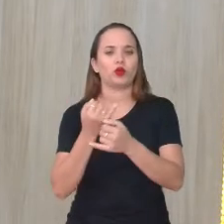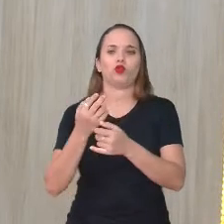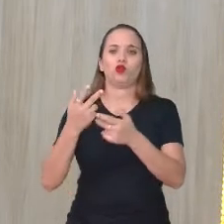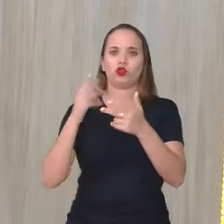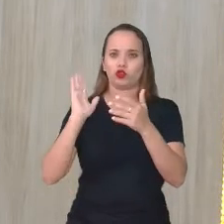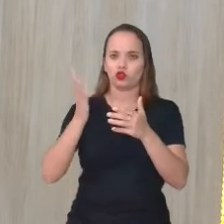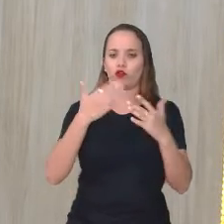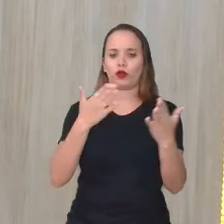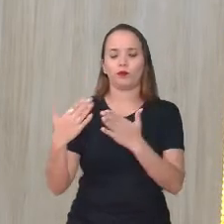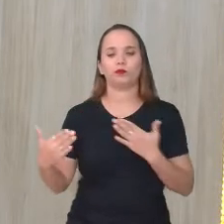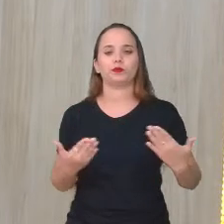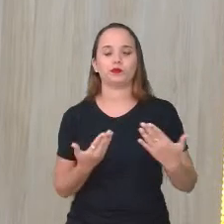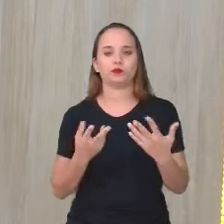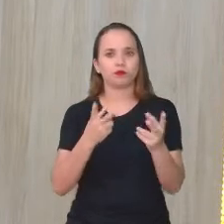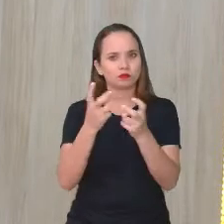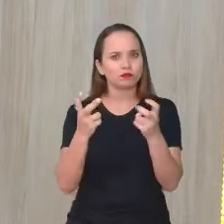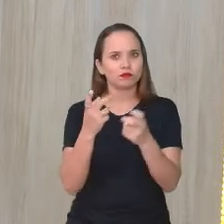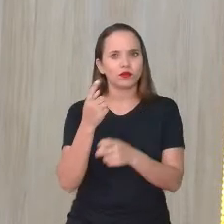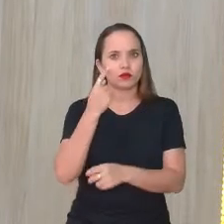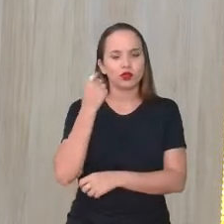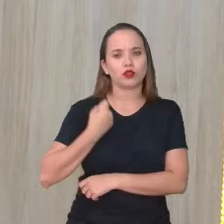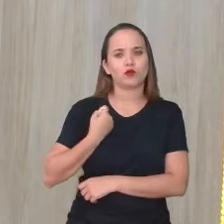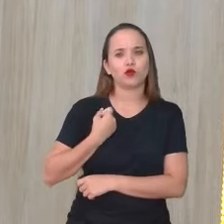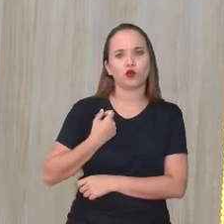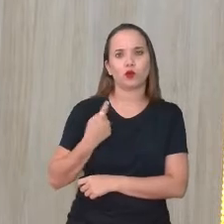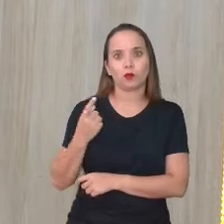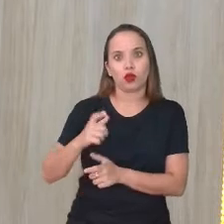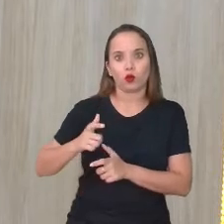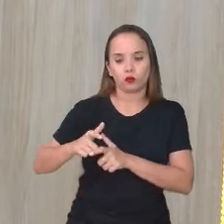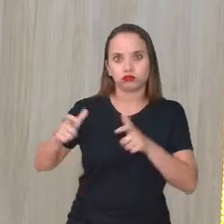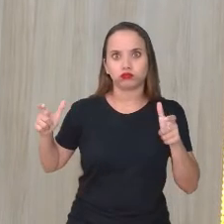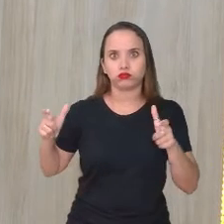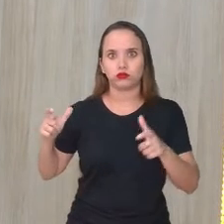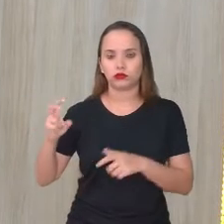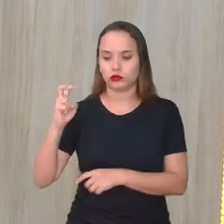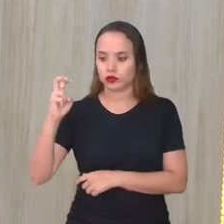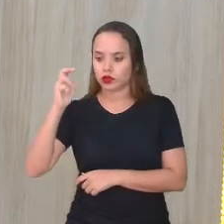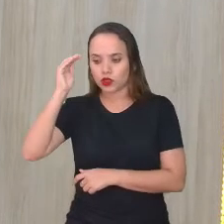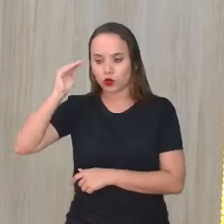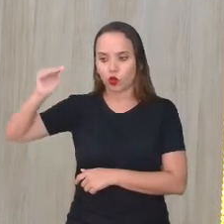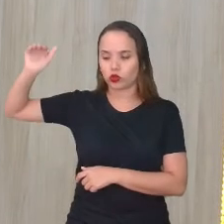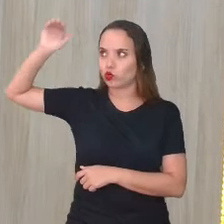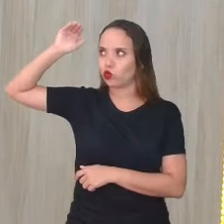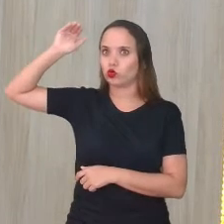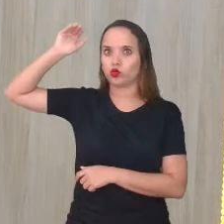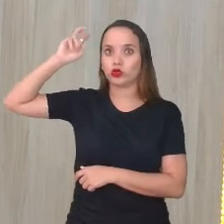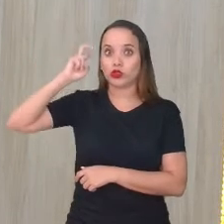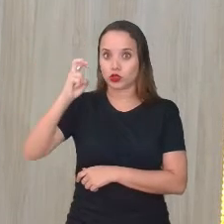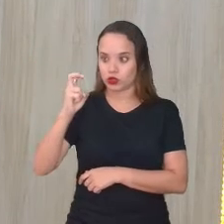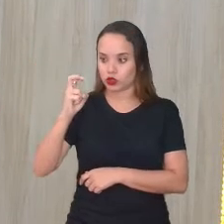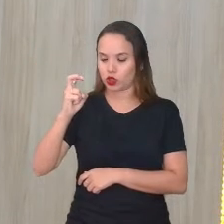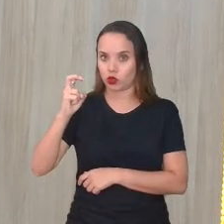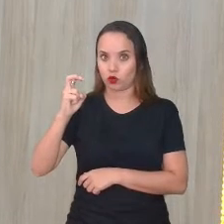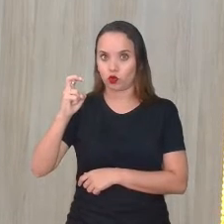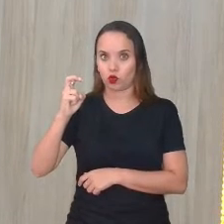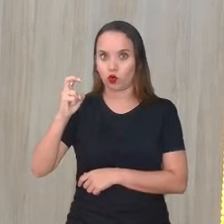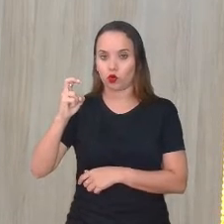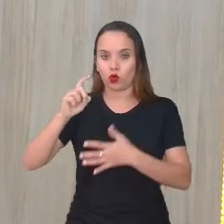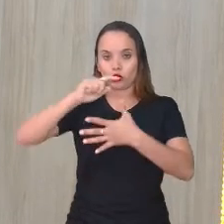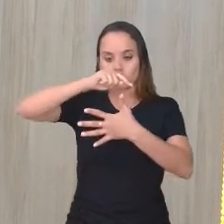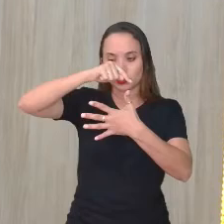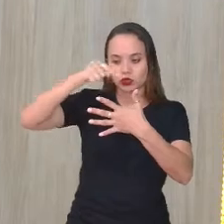debatendo. Vejam como os números são altos. A cada 5 pessoas adultas que morrem em nosso país em